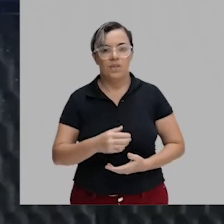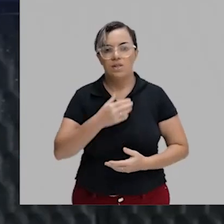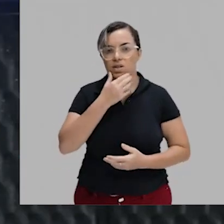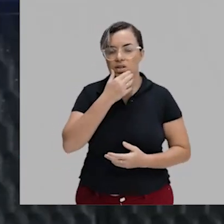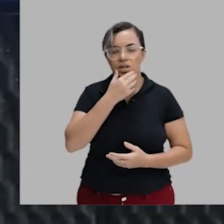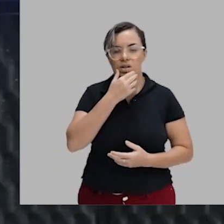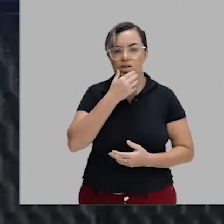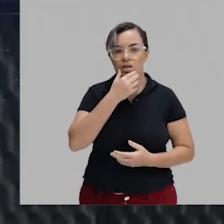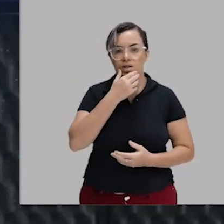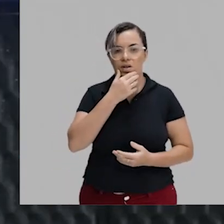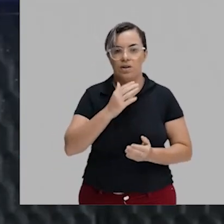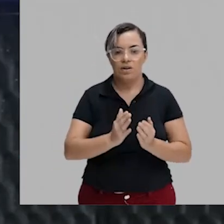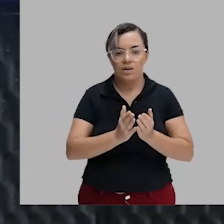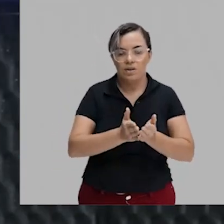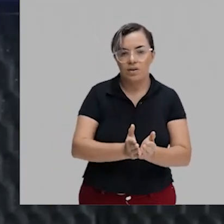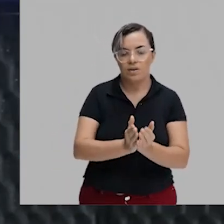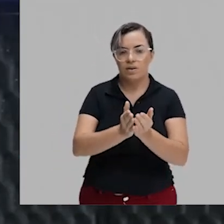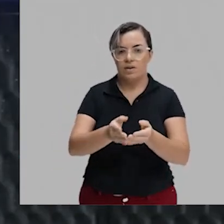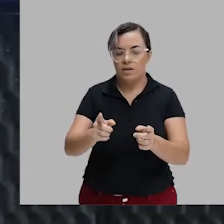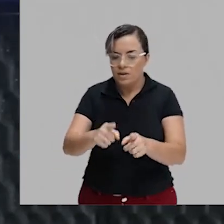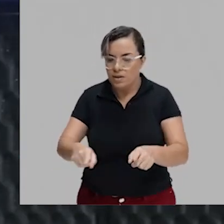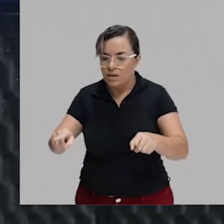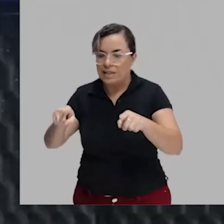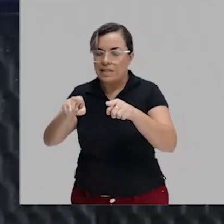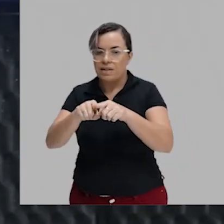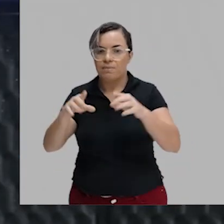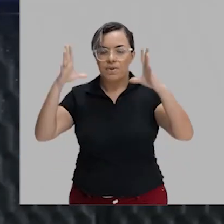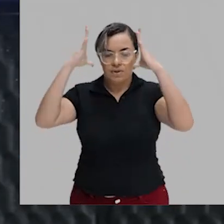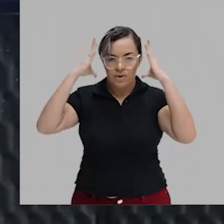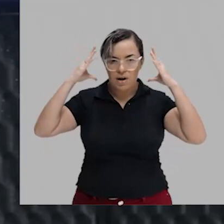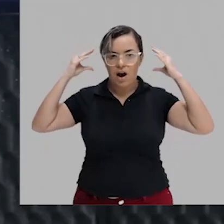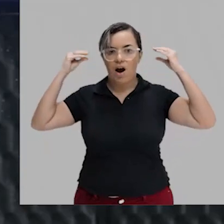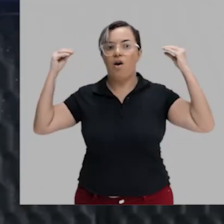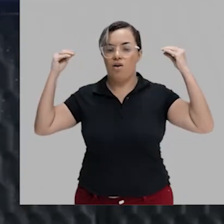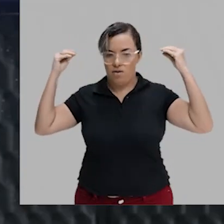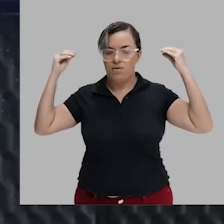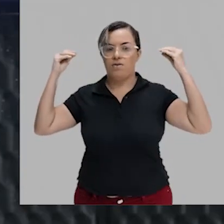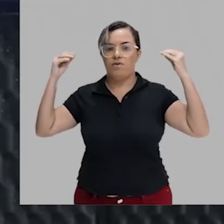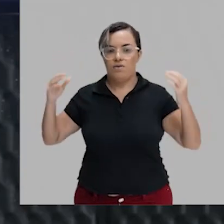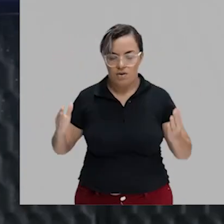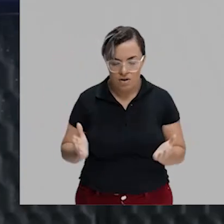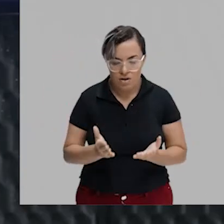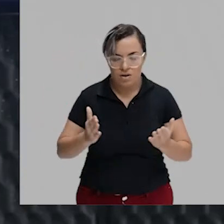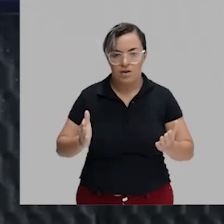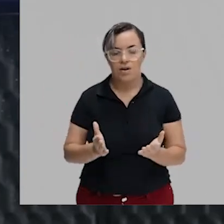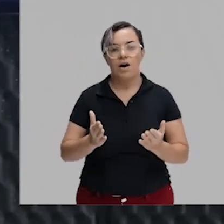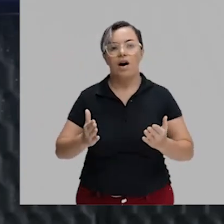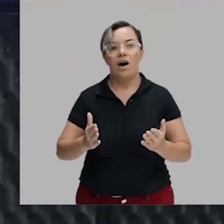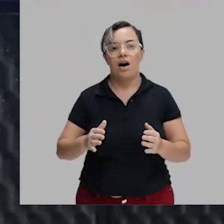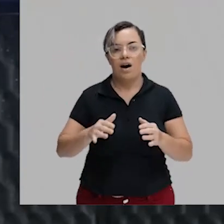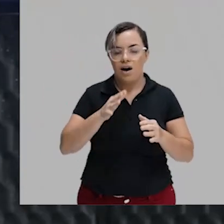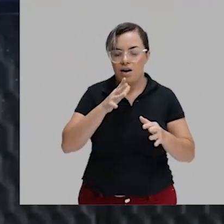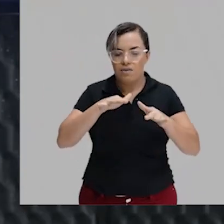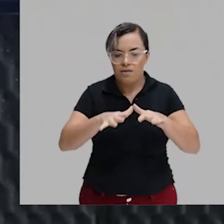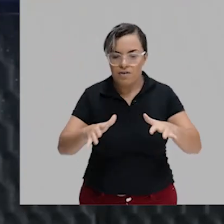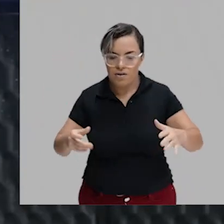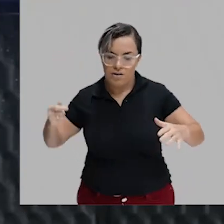A Holanda também vai estimular a construção naval. Nem todos os estados